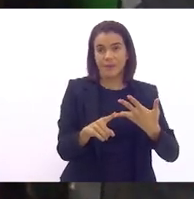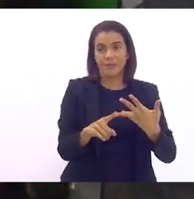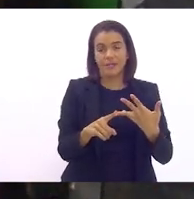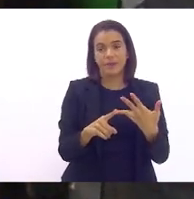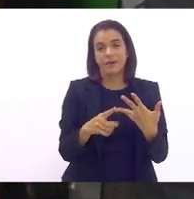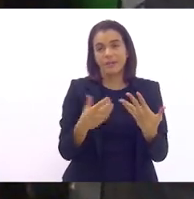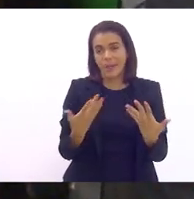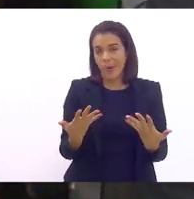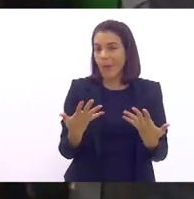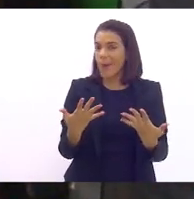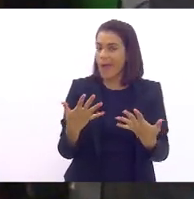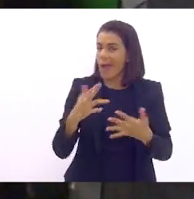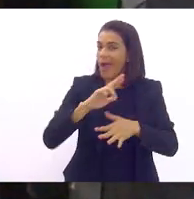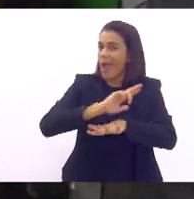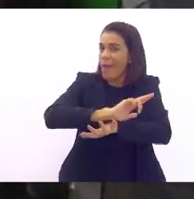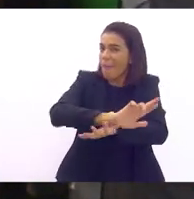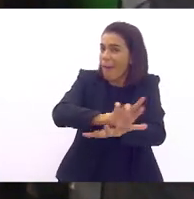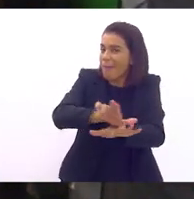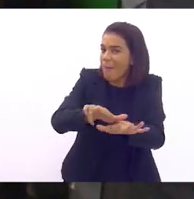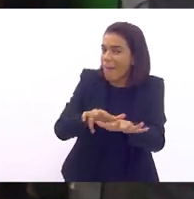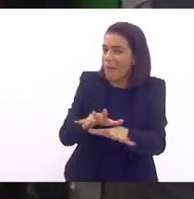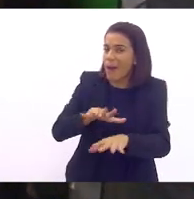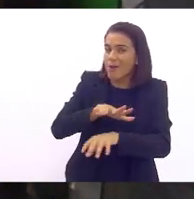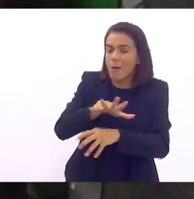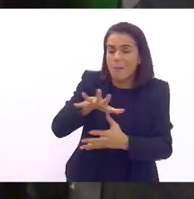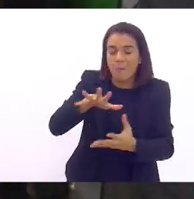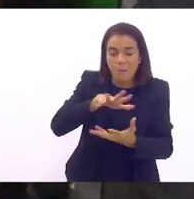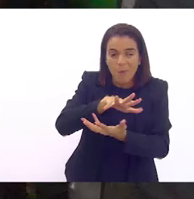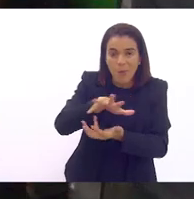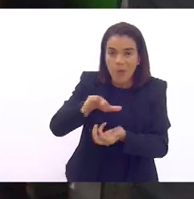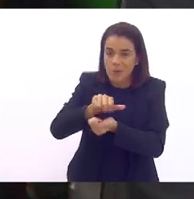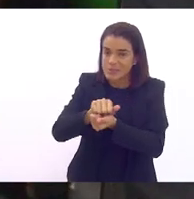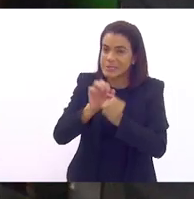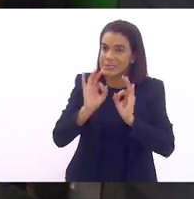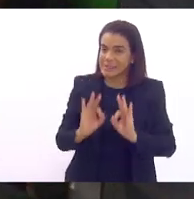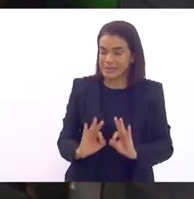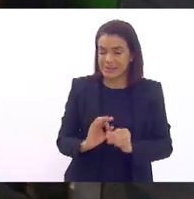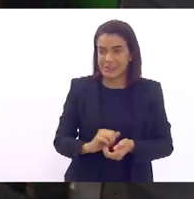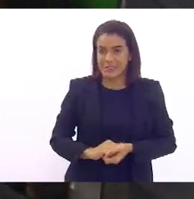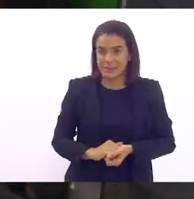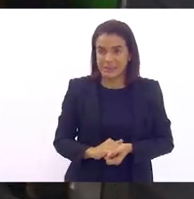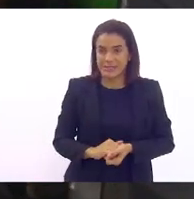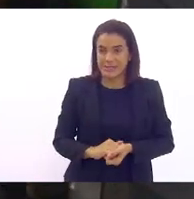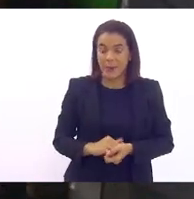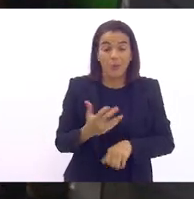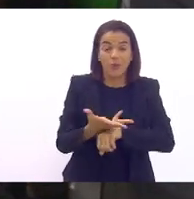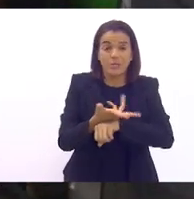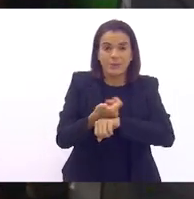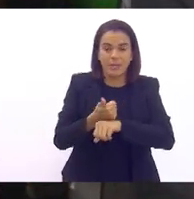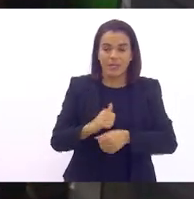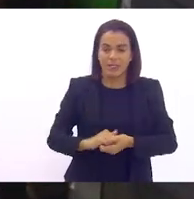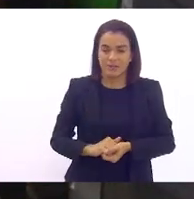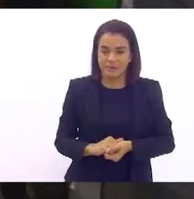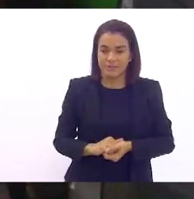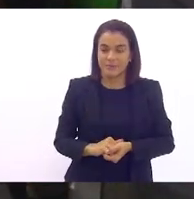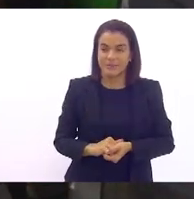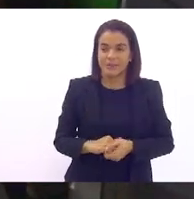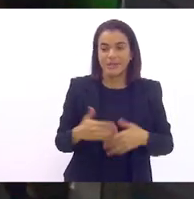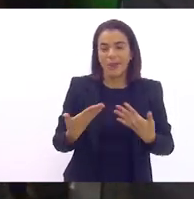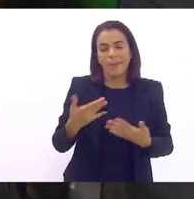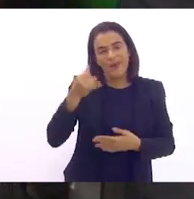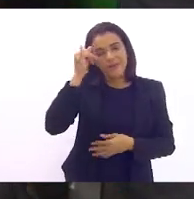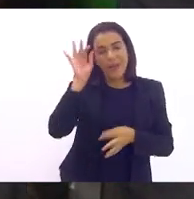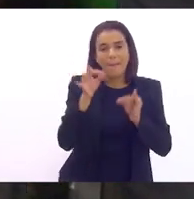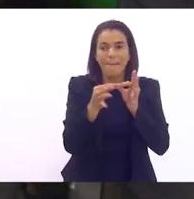é multidisciplinar mesmo bom eh para não me alongar